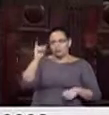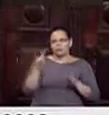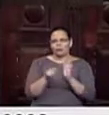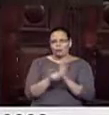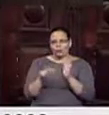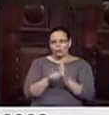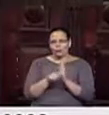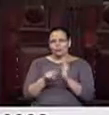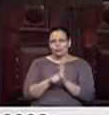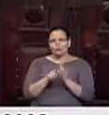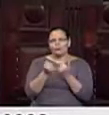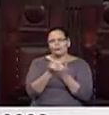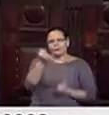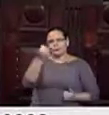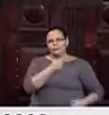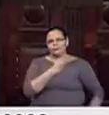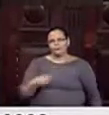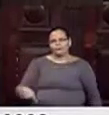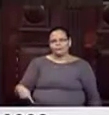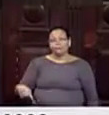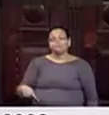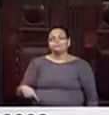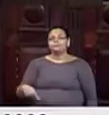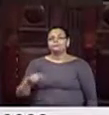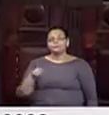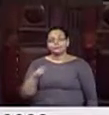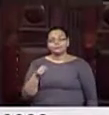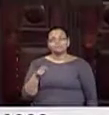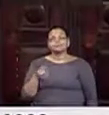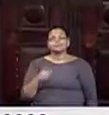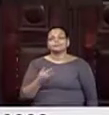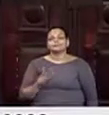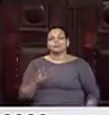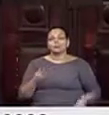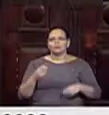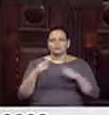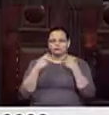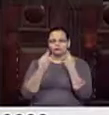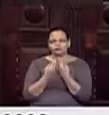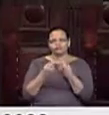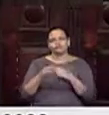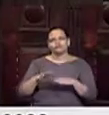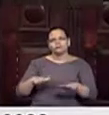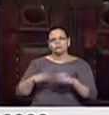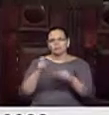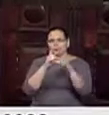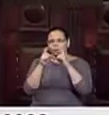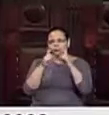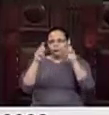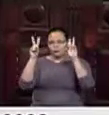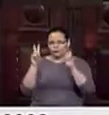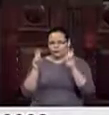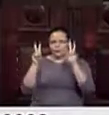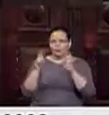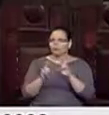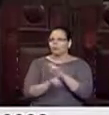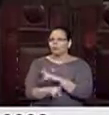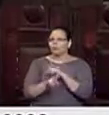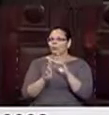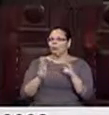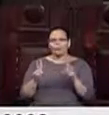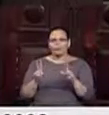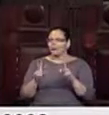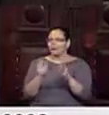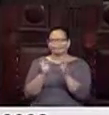pessoa do seu vice-presidente, que há pouco deu parecer, chame uma audiência pública para debater o tema. Não é